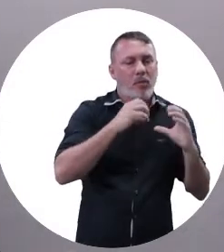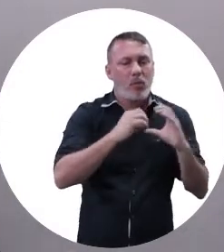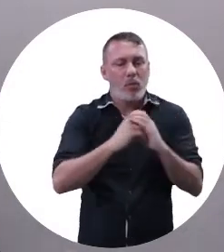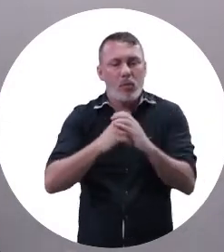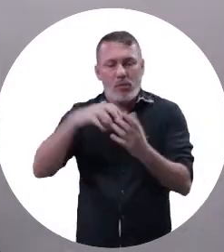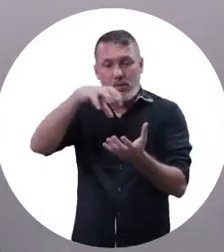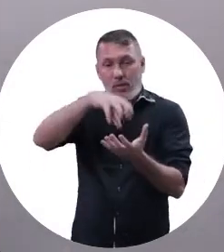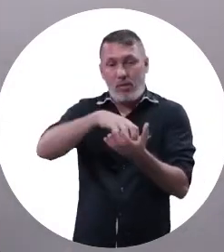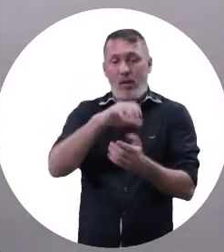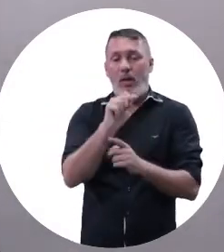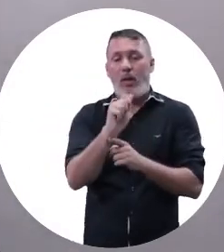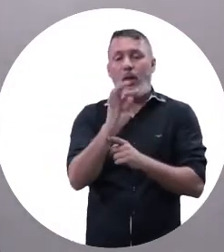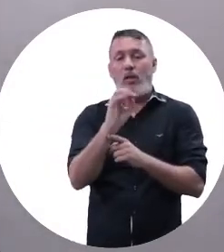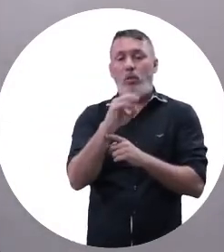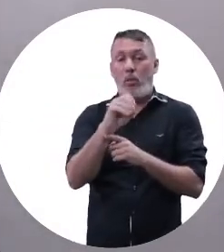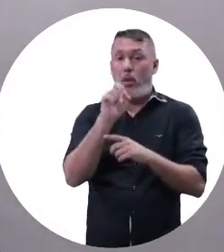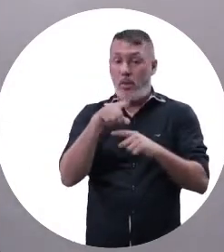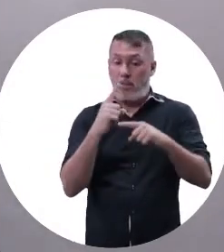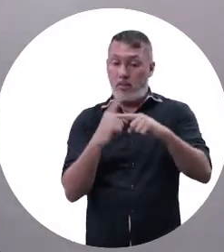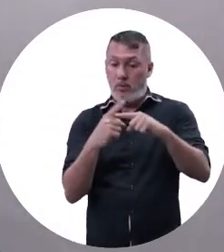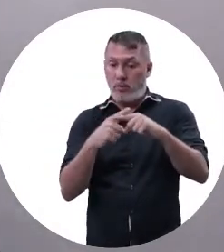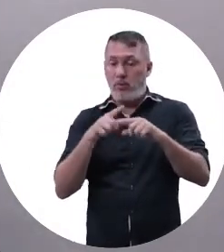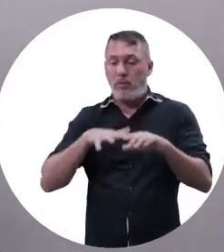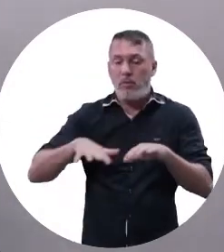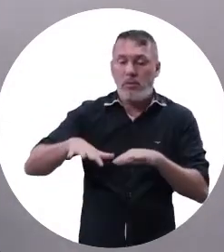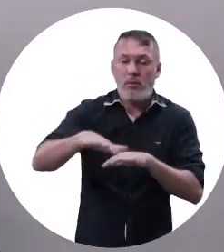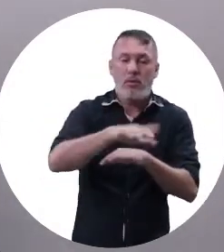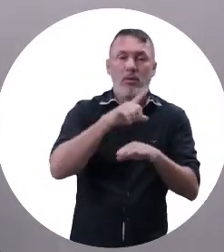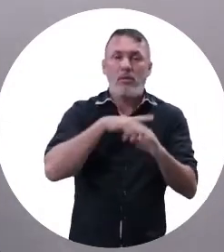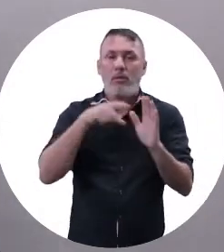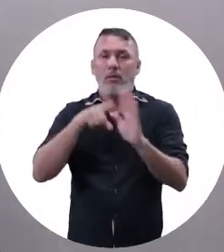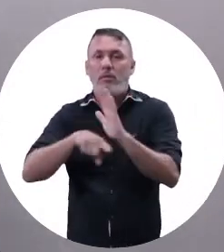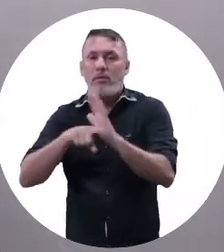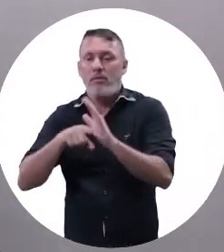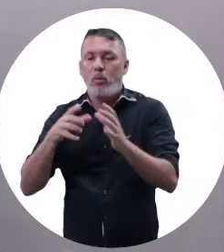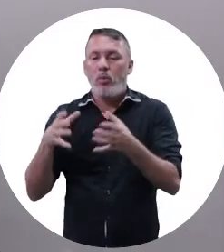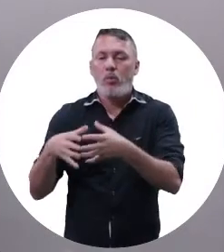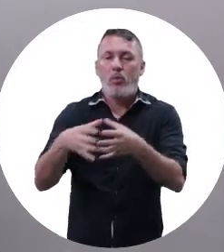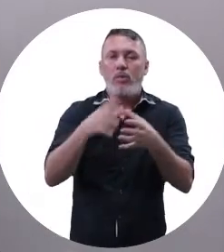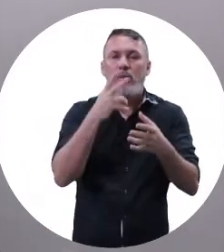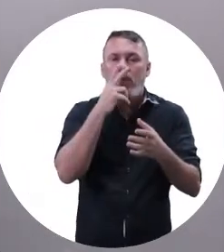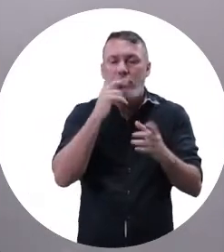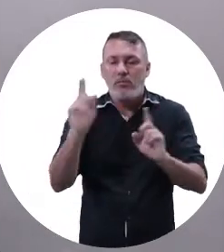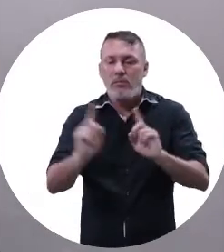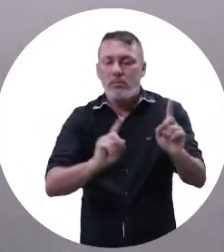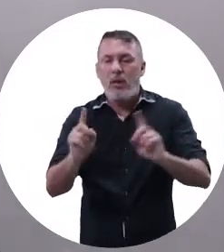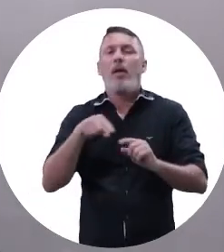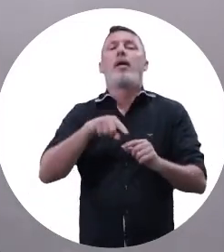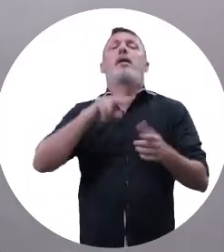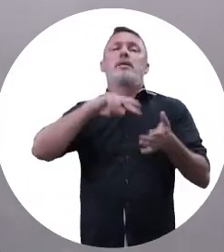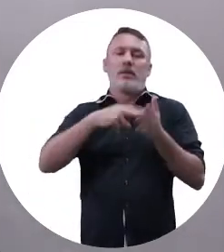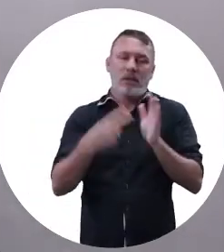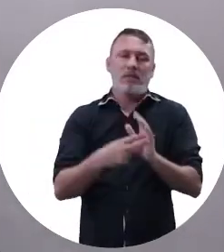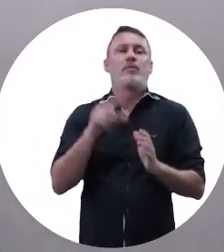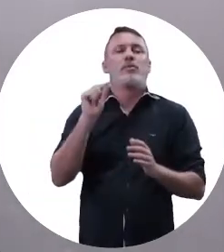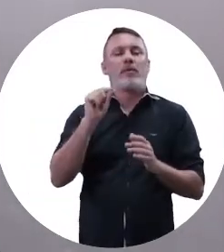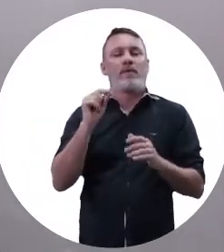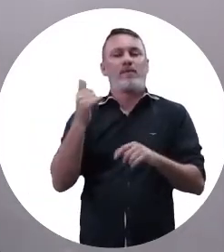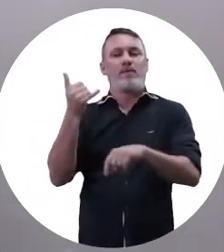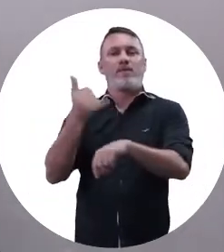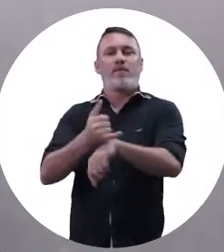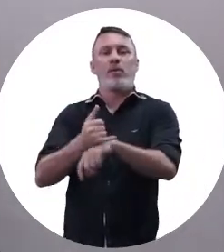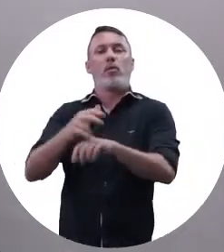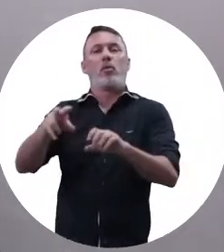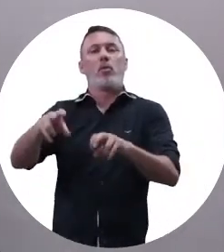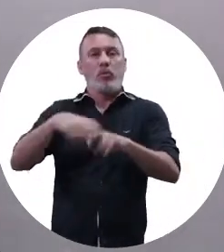desses átomos positivos. Certo? Isso faz com que a ligação